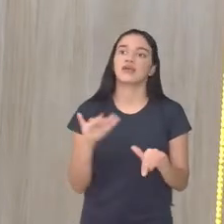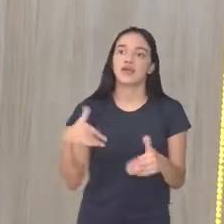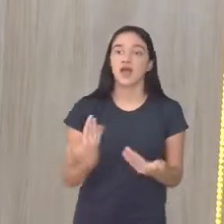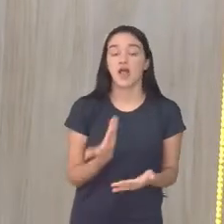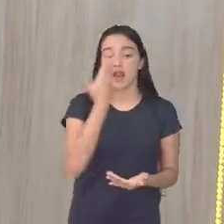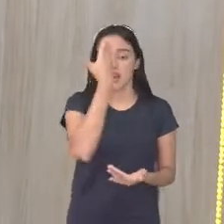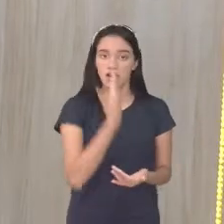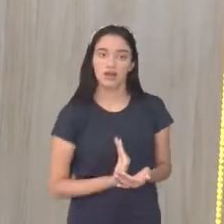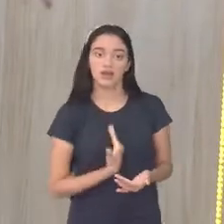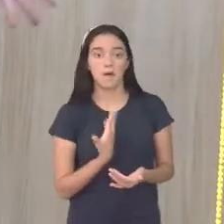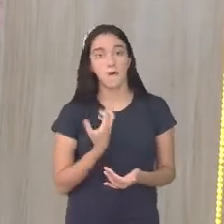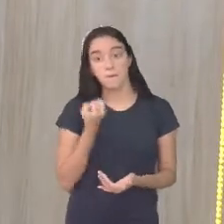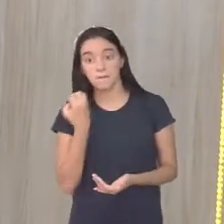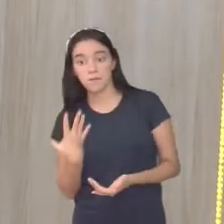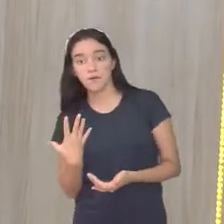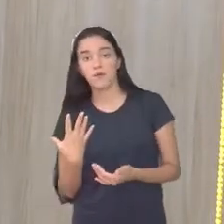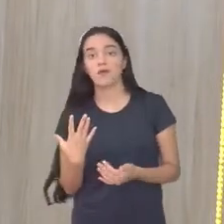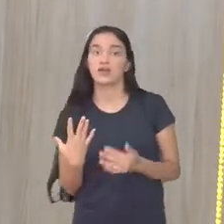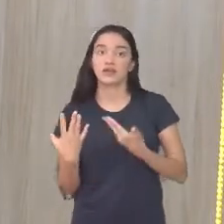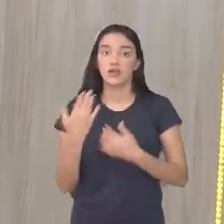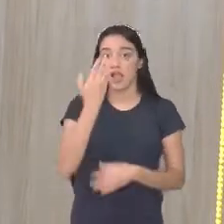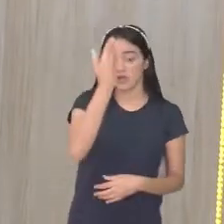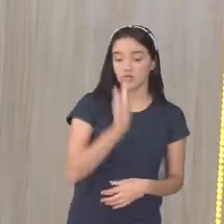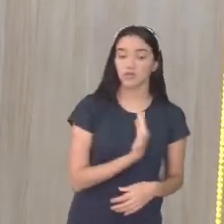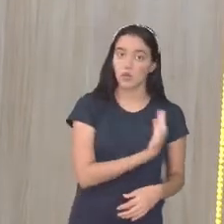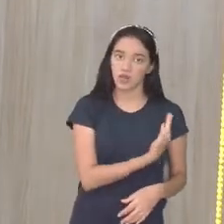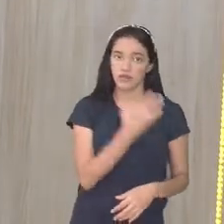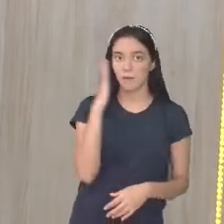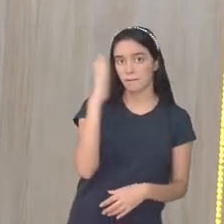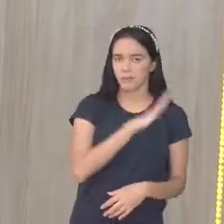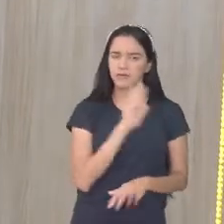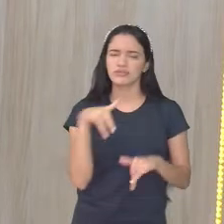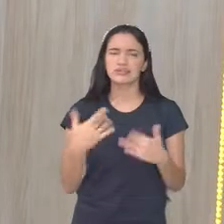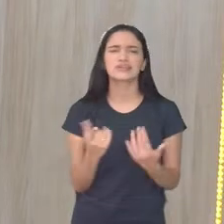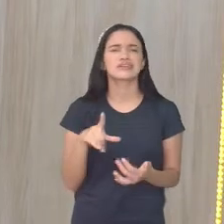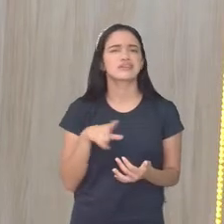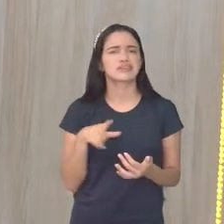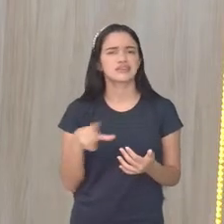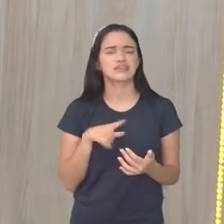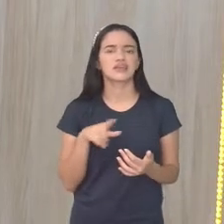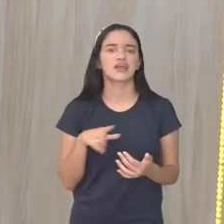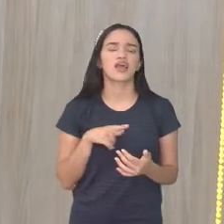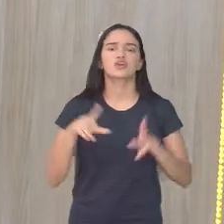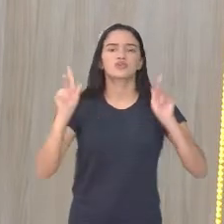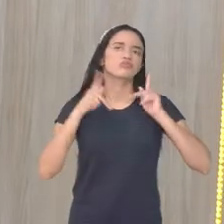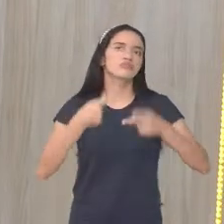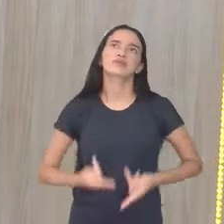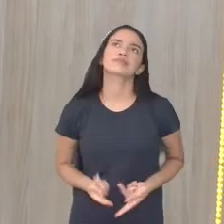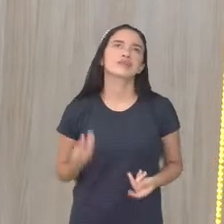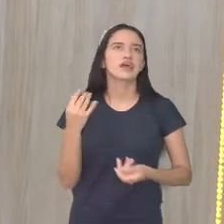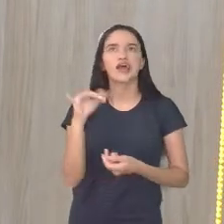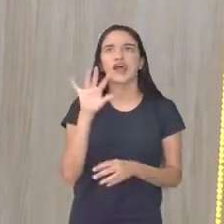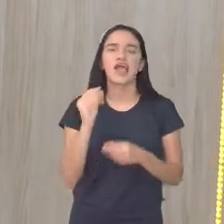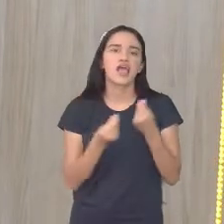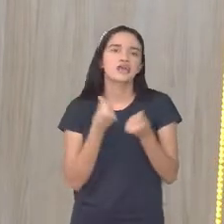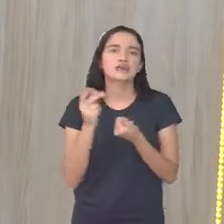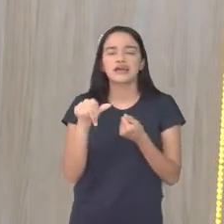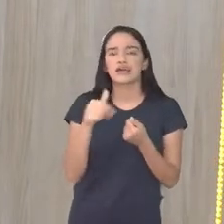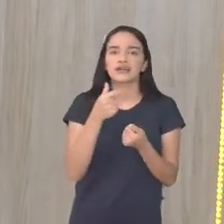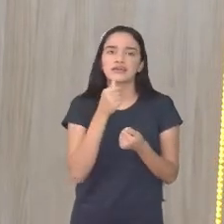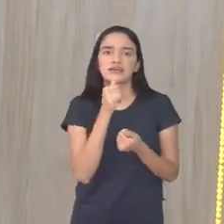eles queriam consumir arte. Então havia um mercado, né? Havia um mercado além da nobreza, né?